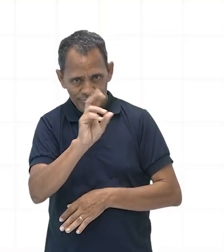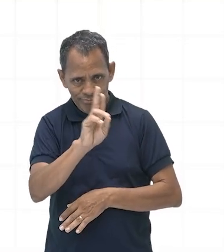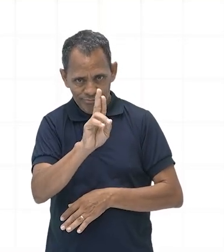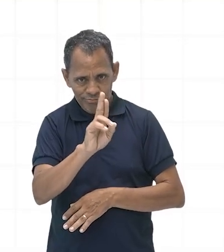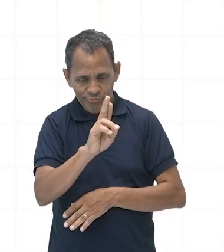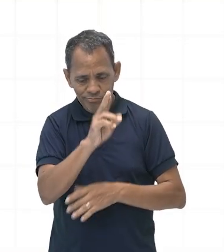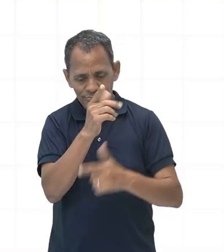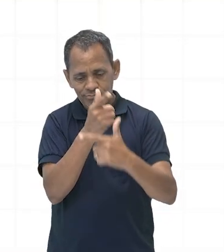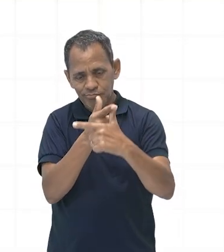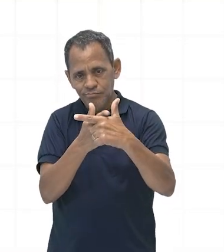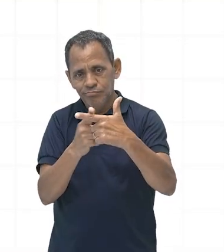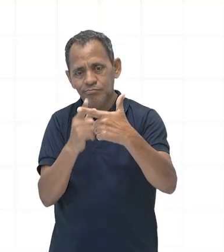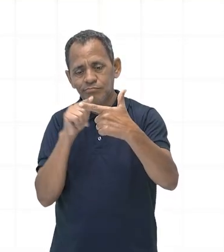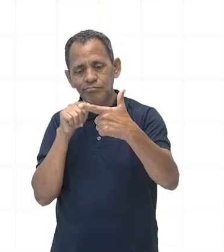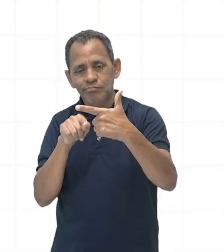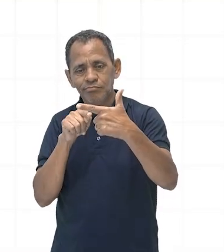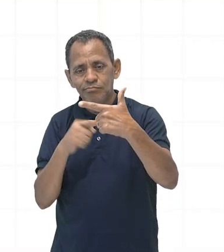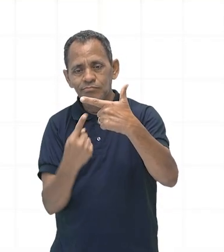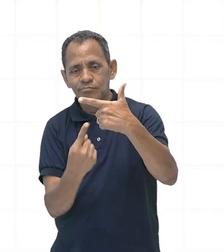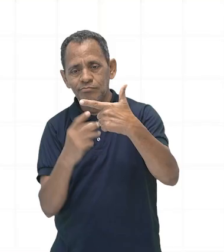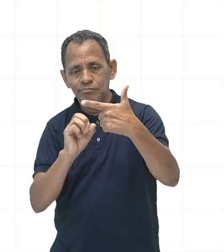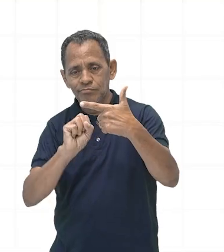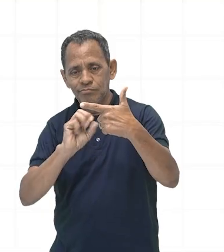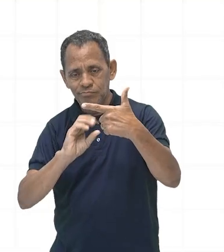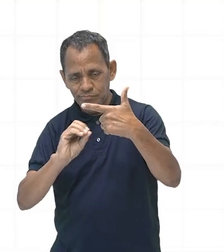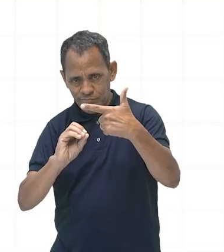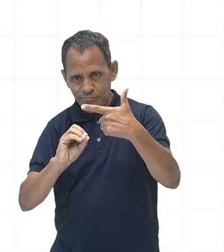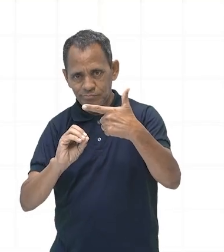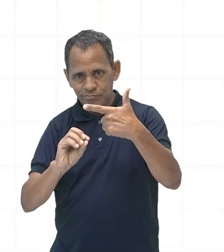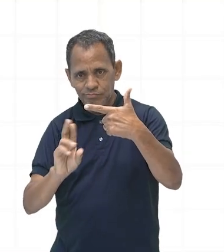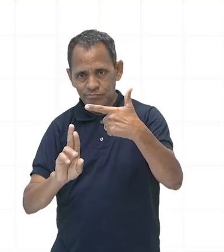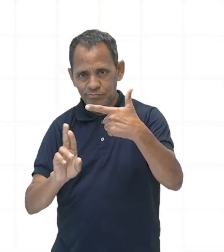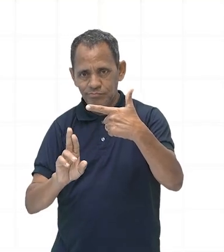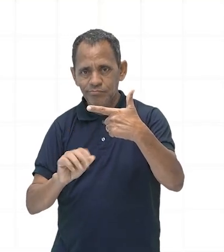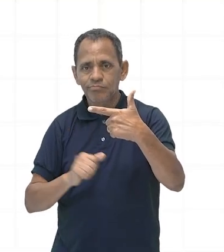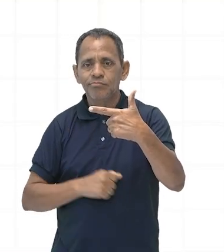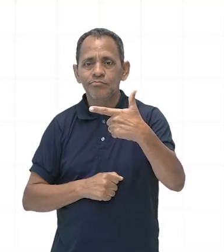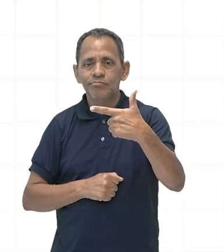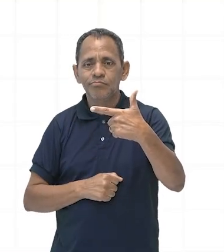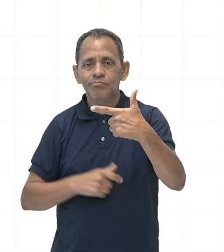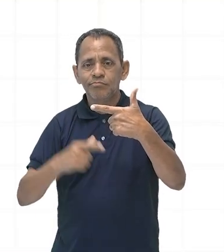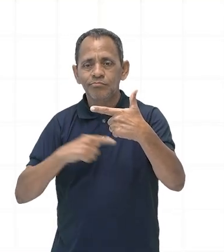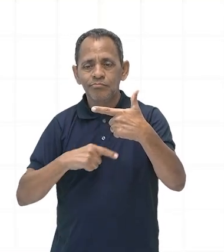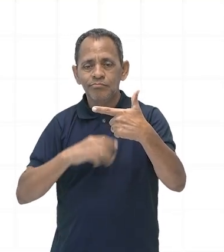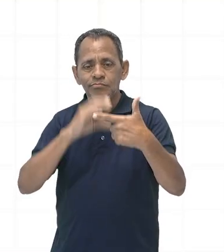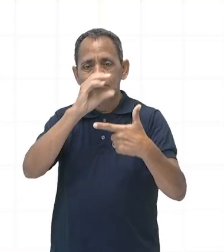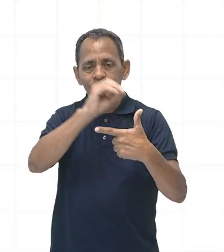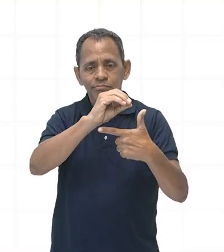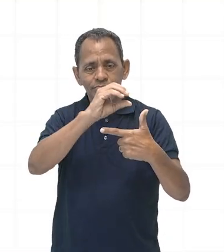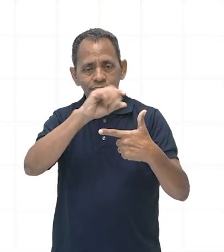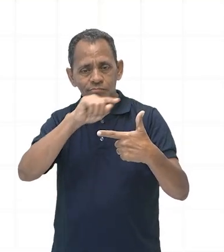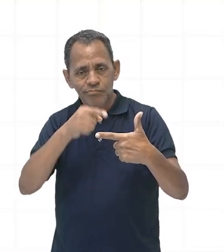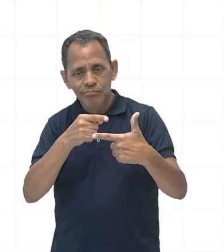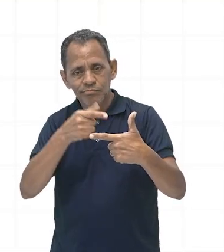136,80, e dividir pelo valor original, que é R$ 180. Nós vamos obter